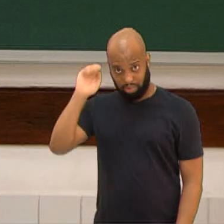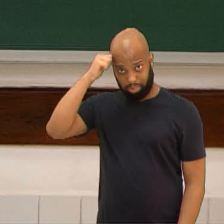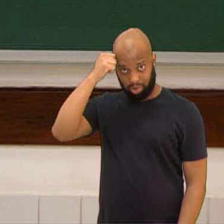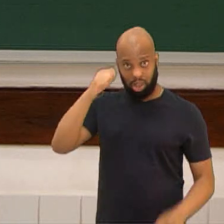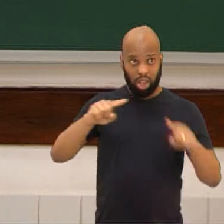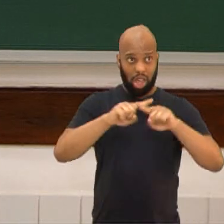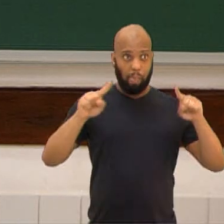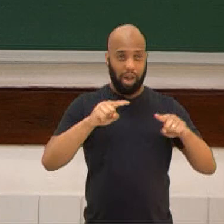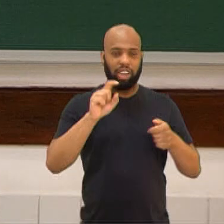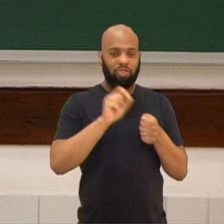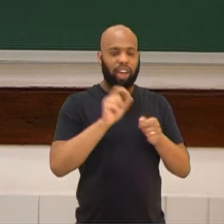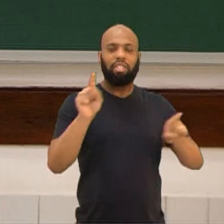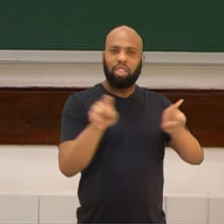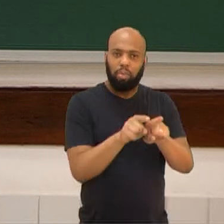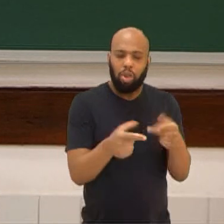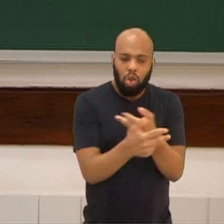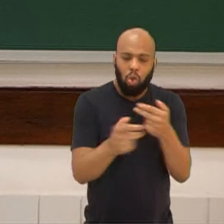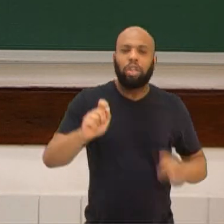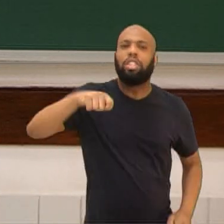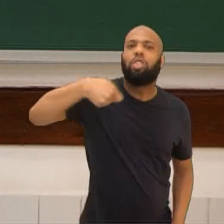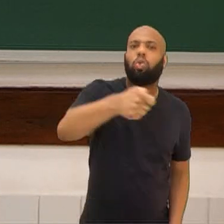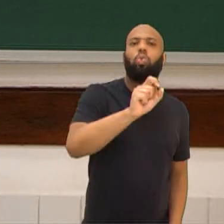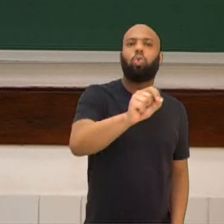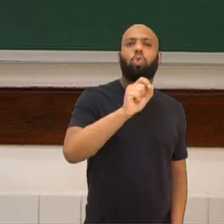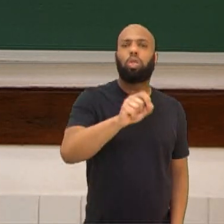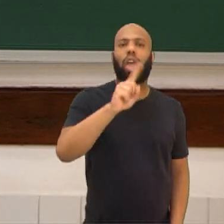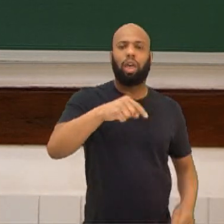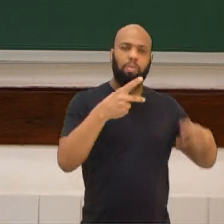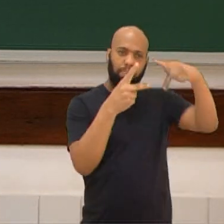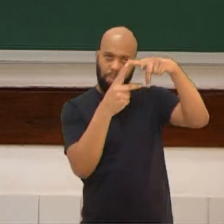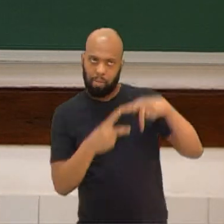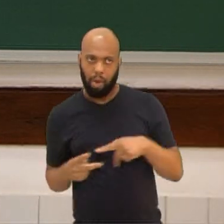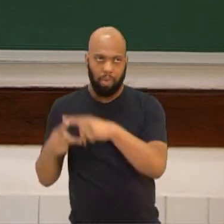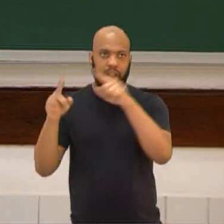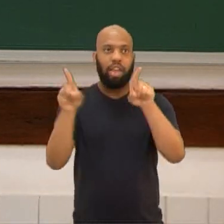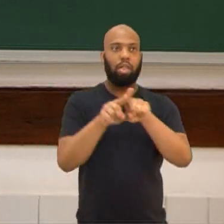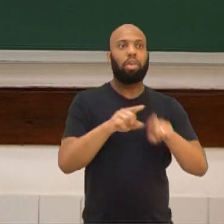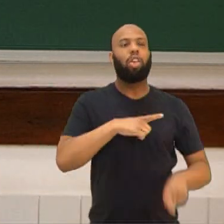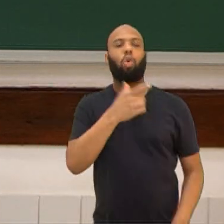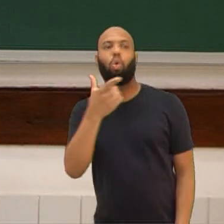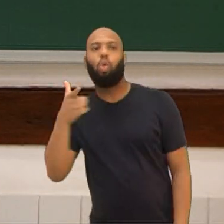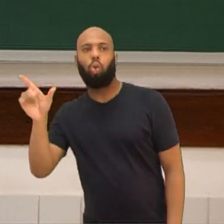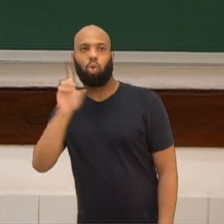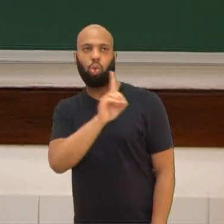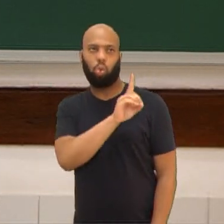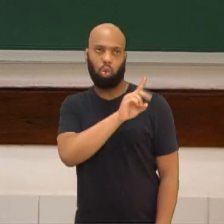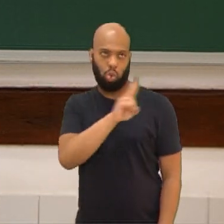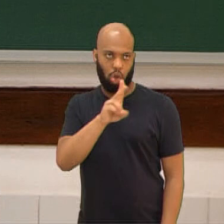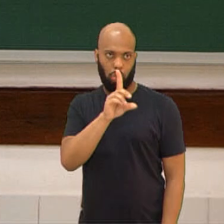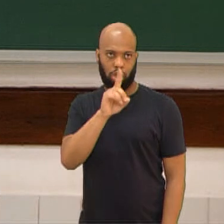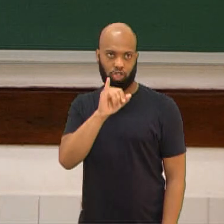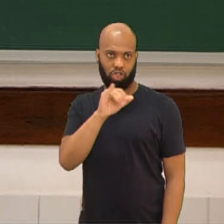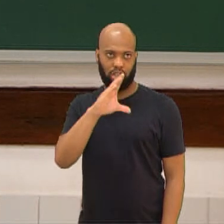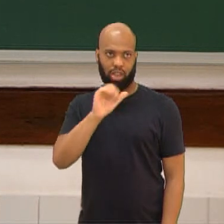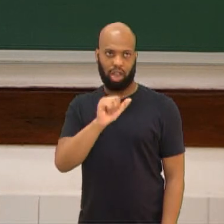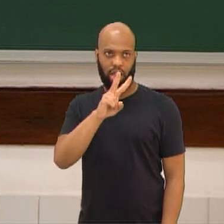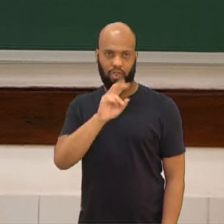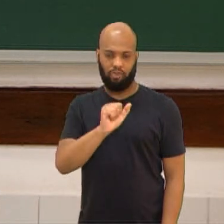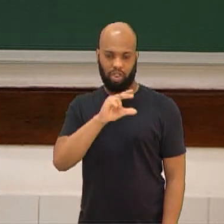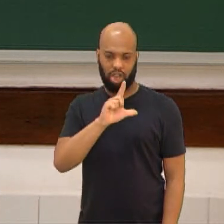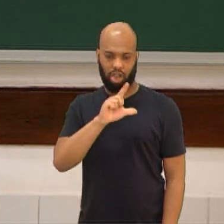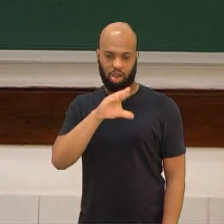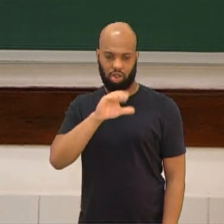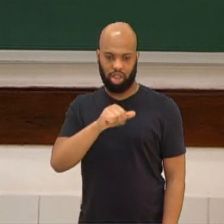elementos brasileiros, como a arte indígena, por exemplo. E o Di Cavalcanti também vai fazer uma exposição modernista chamada Fantoches da